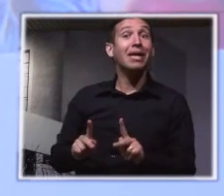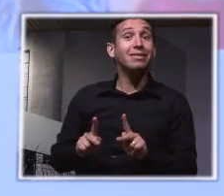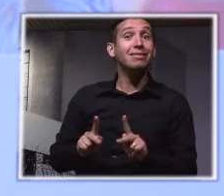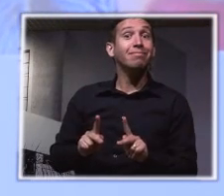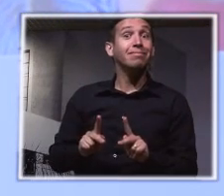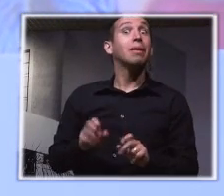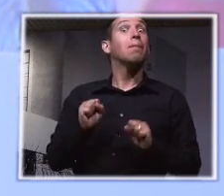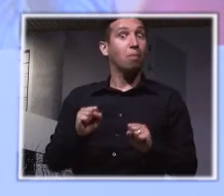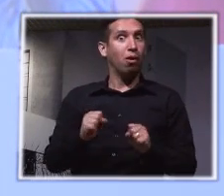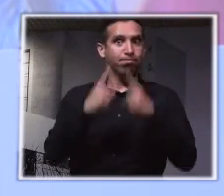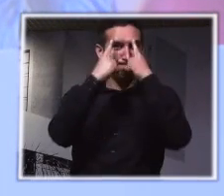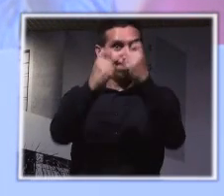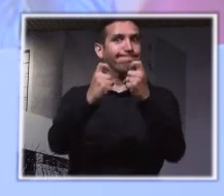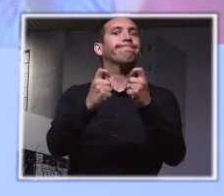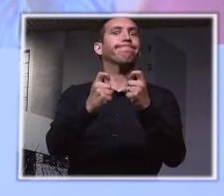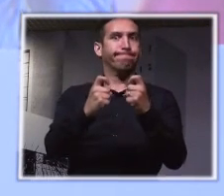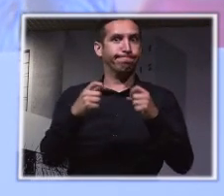pode gerar muita violência.